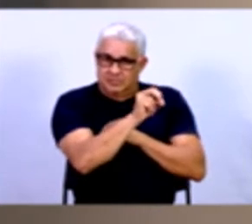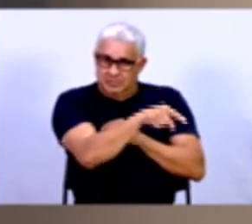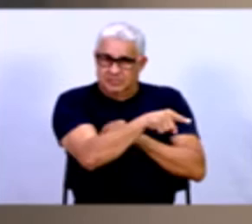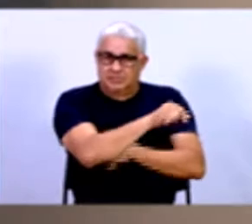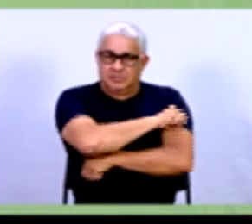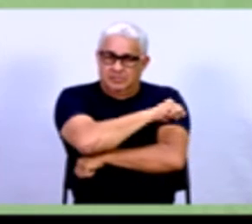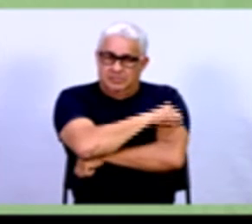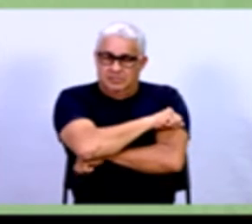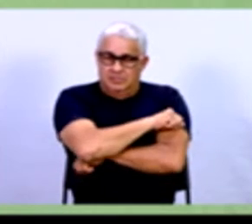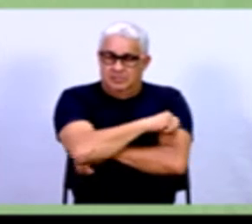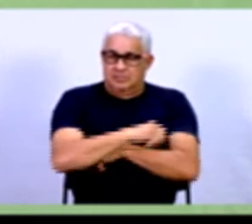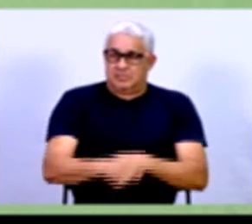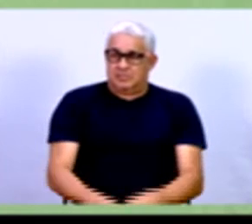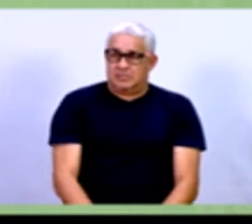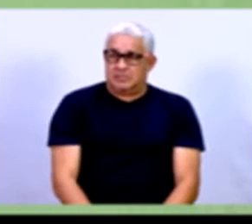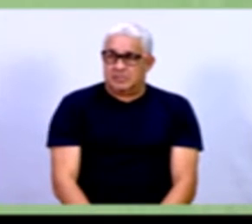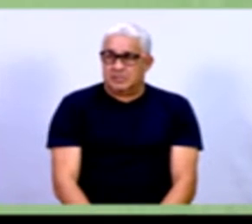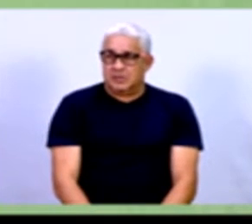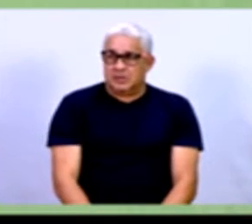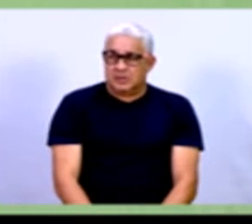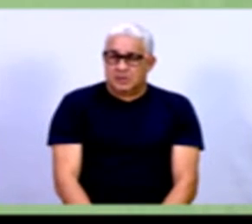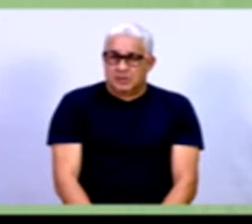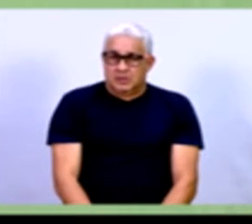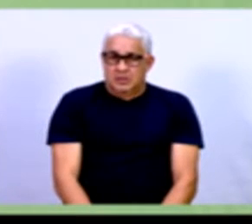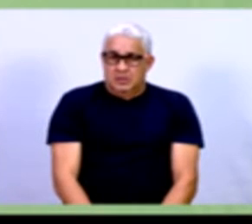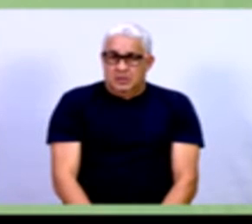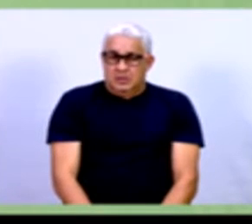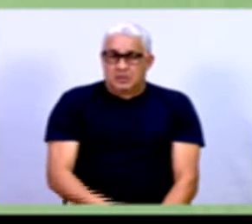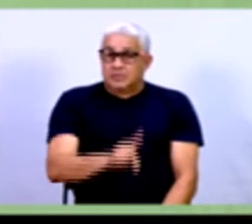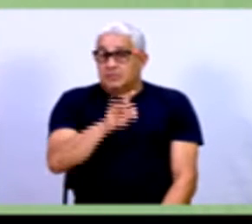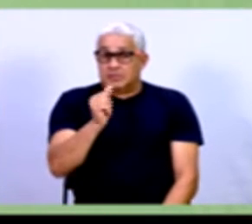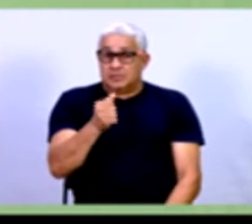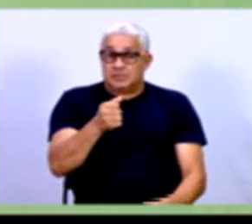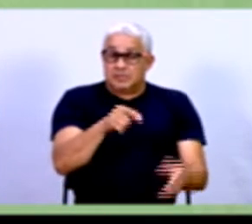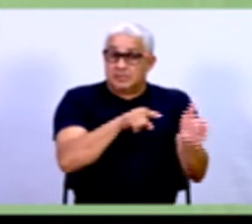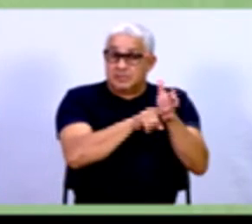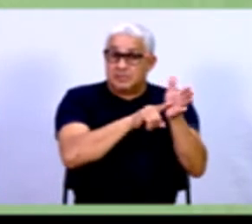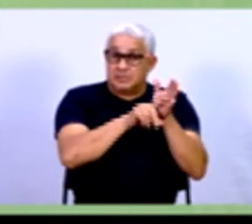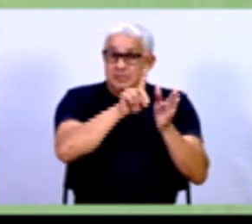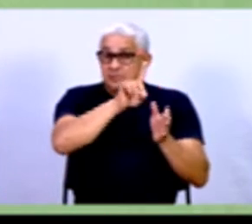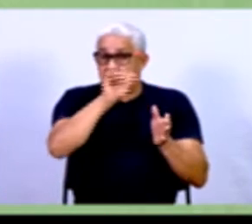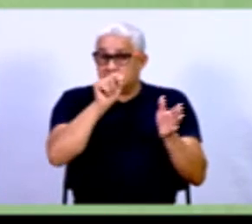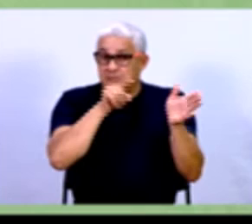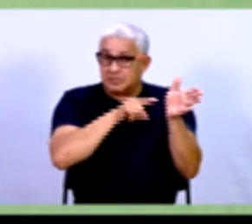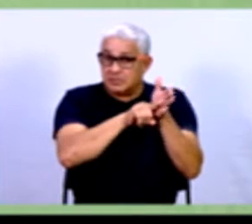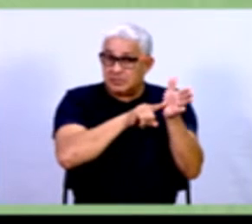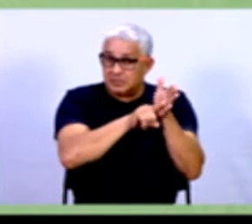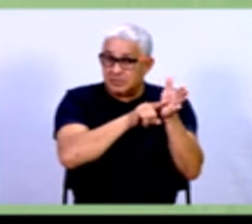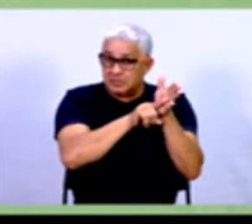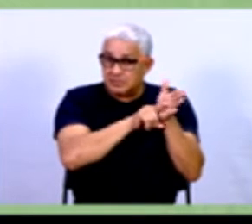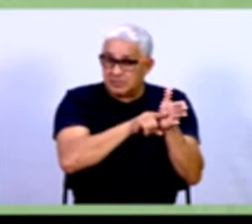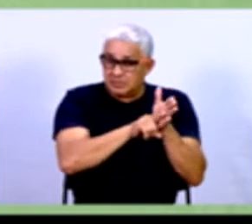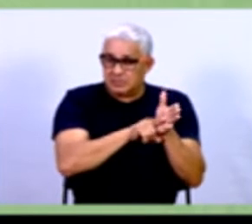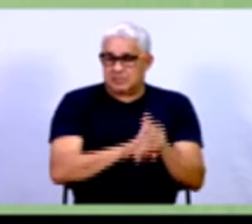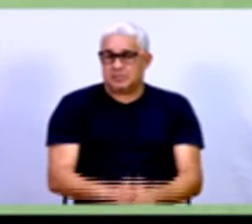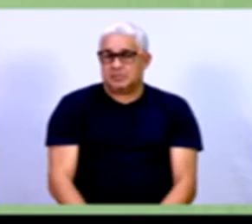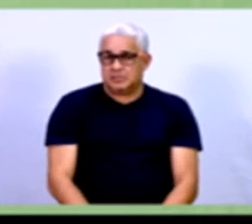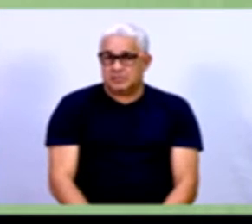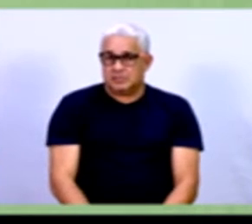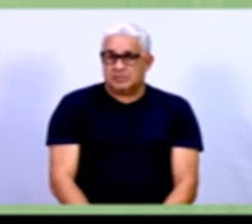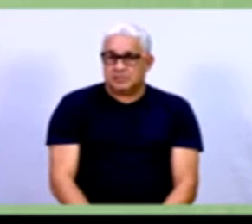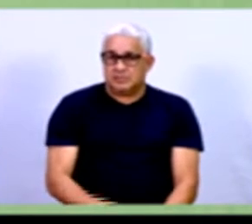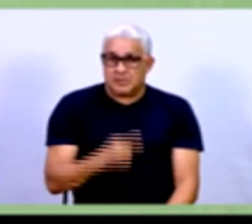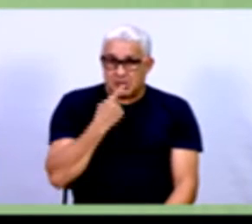disso, né? Quando será aplicada a pesquisa? Daí, olha, você está vendo que eu acabei de falar, eu acabei de comentar